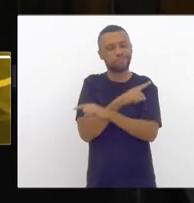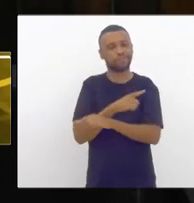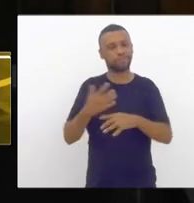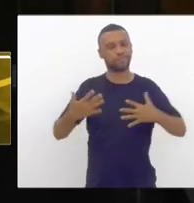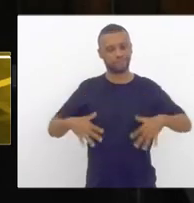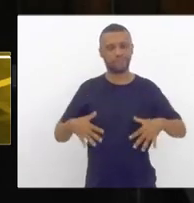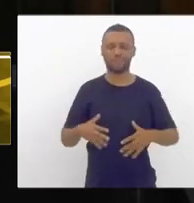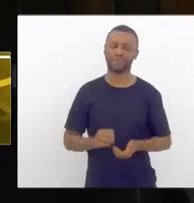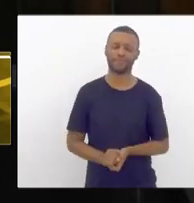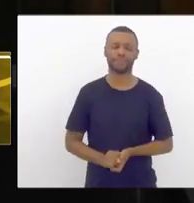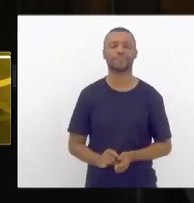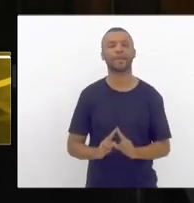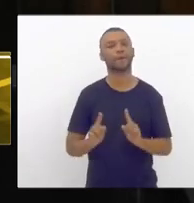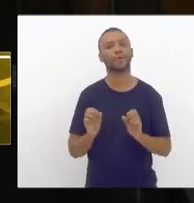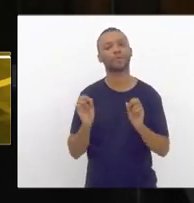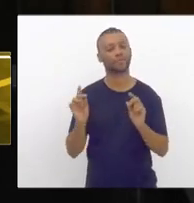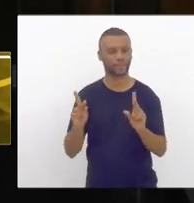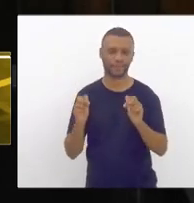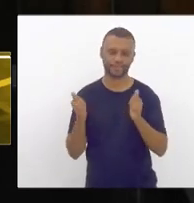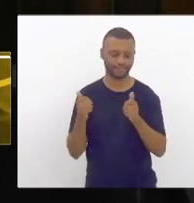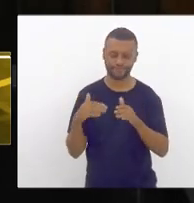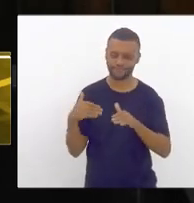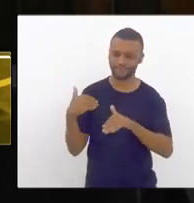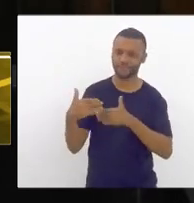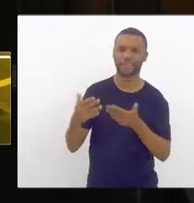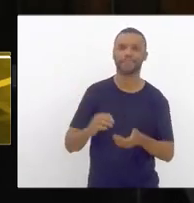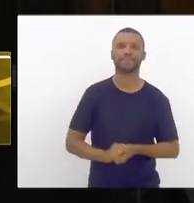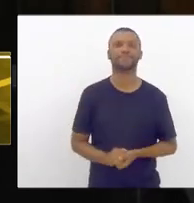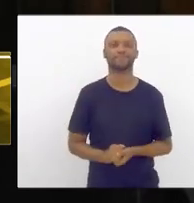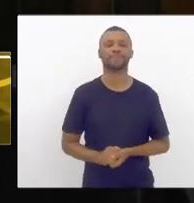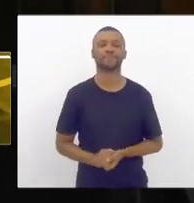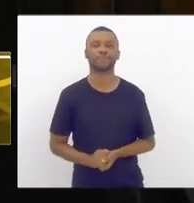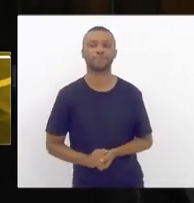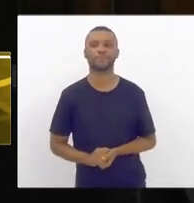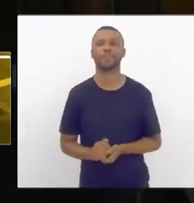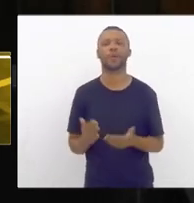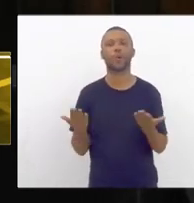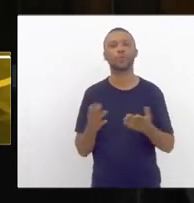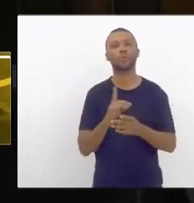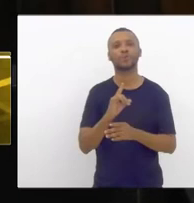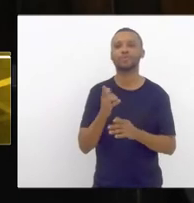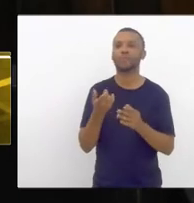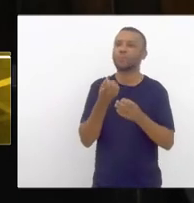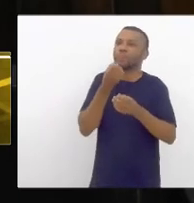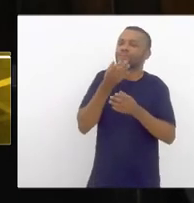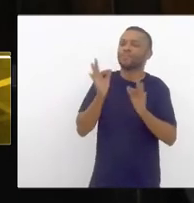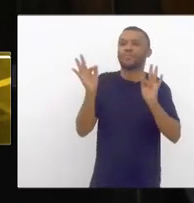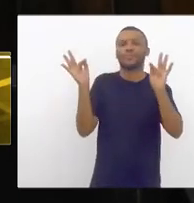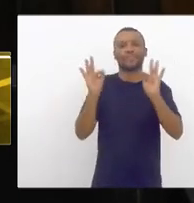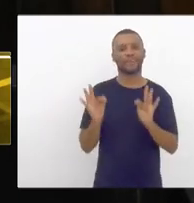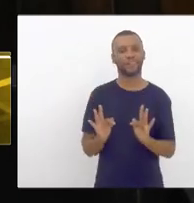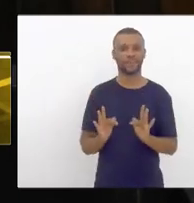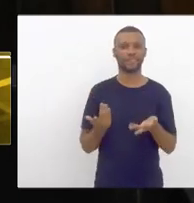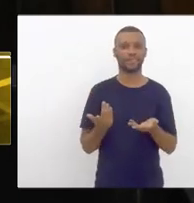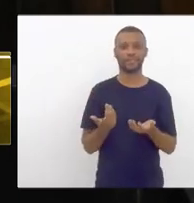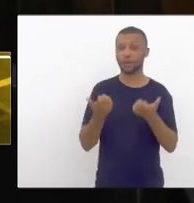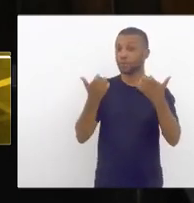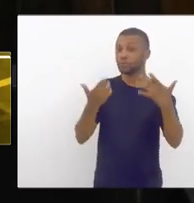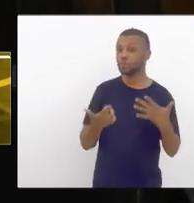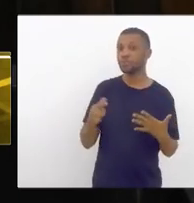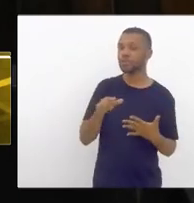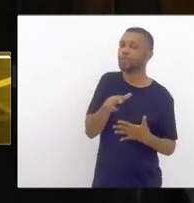mas vamos lá hoje é um dia para mim muito feliz e eu digo isso não por mim